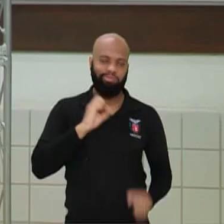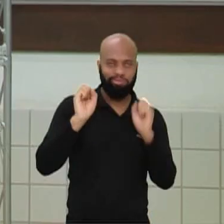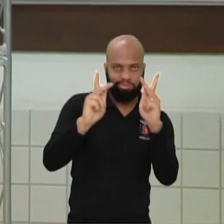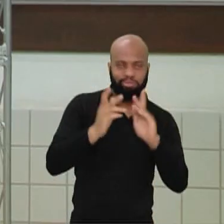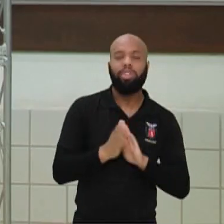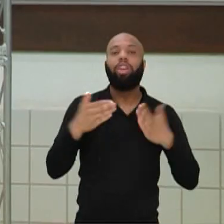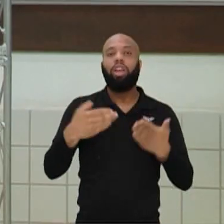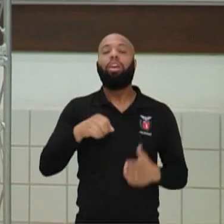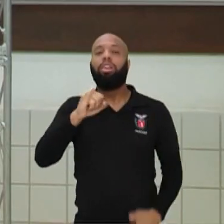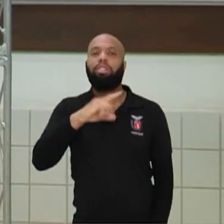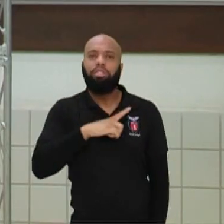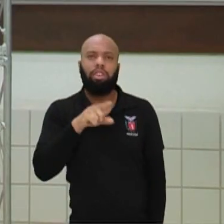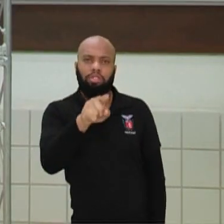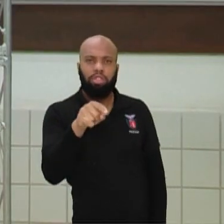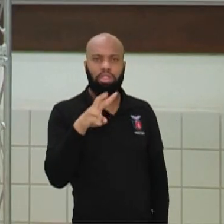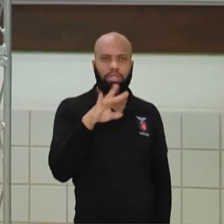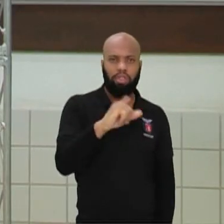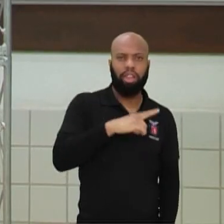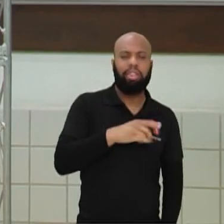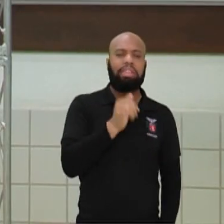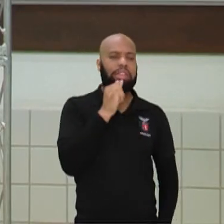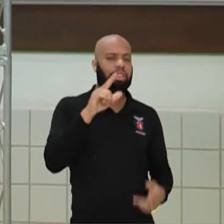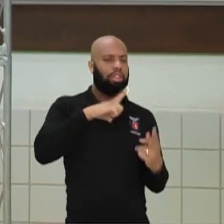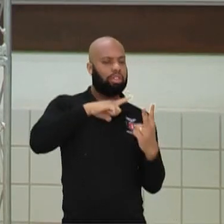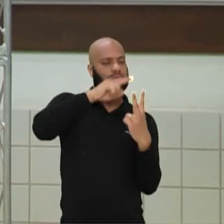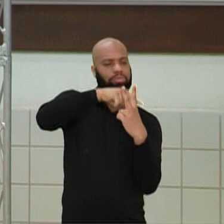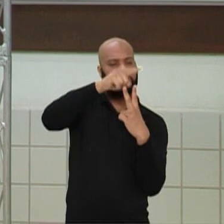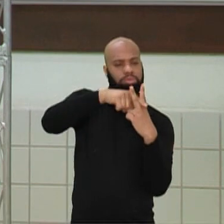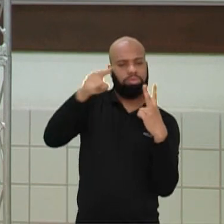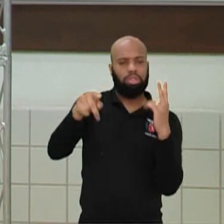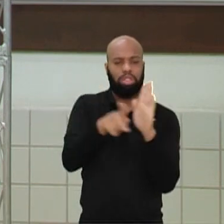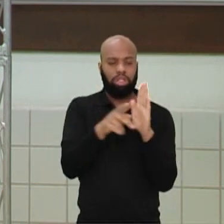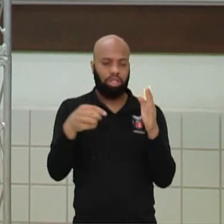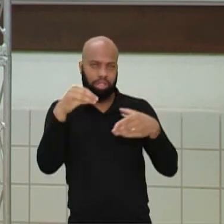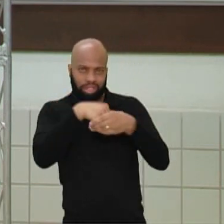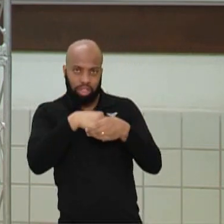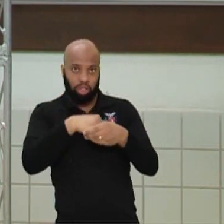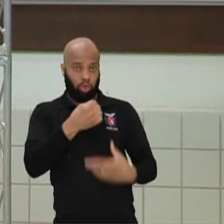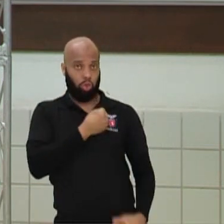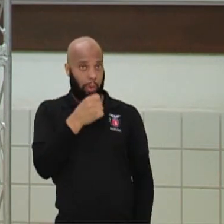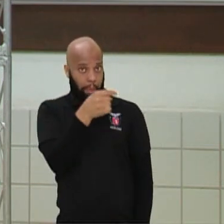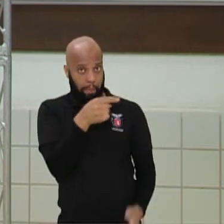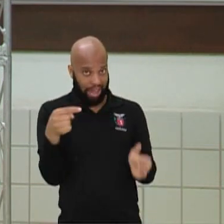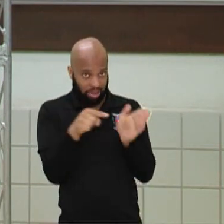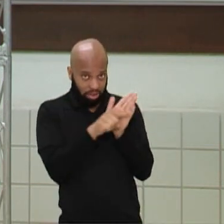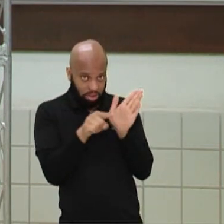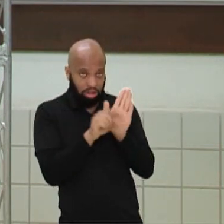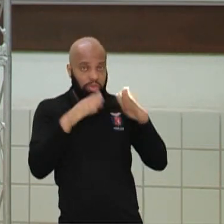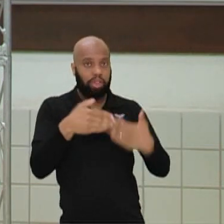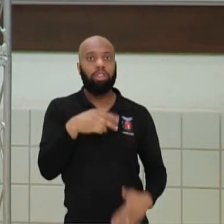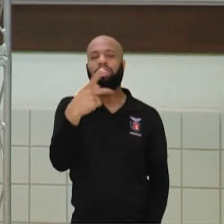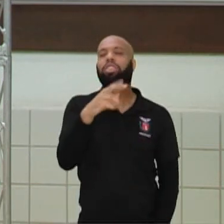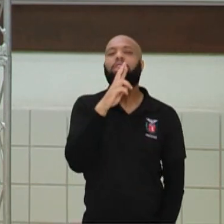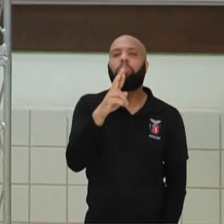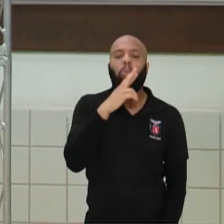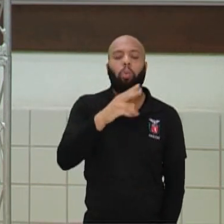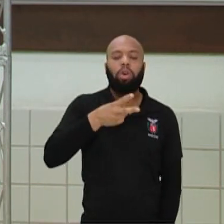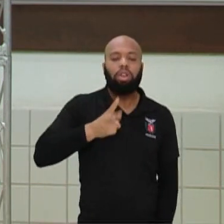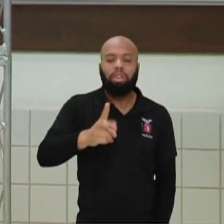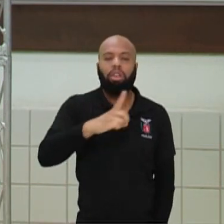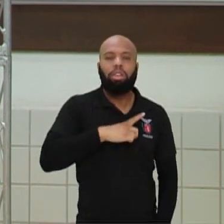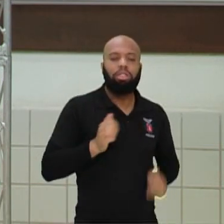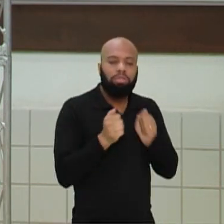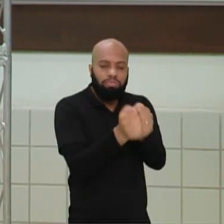ok? Então, quando você tiver raiz quadrada de número negativo, a sua resposta vai estar acompanhada da